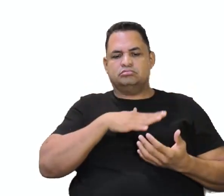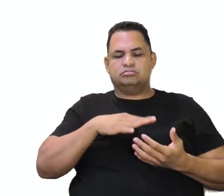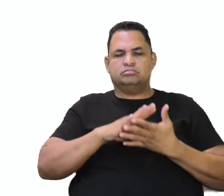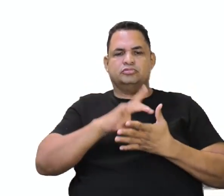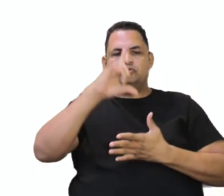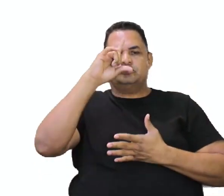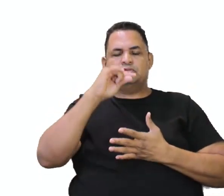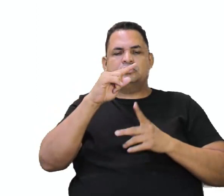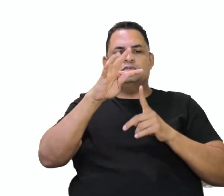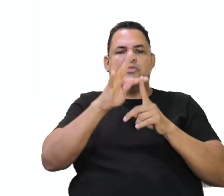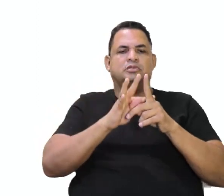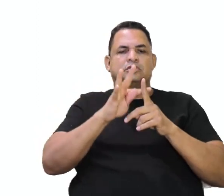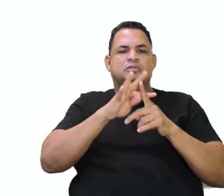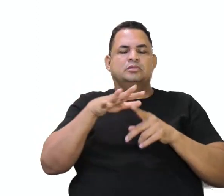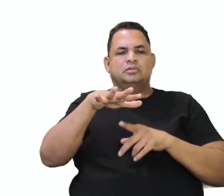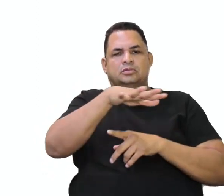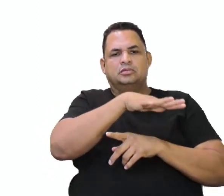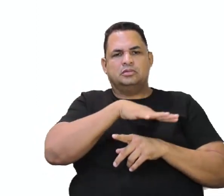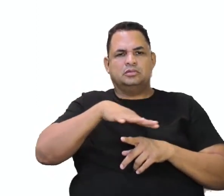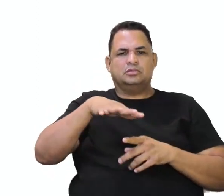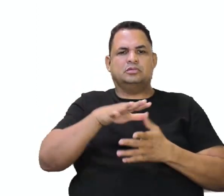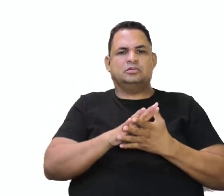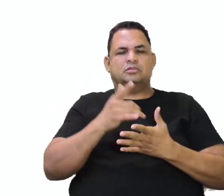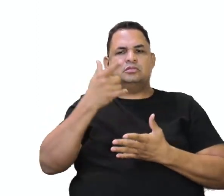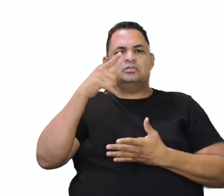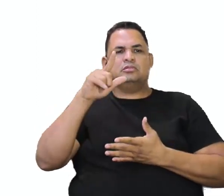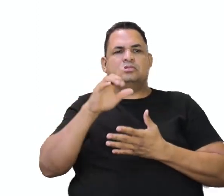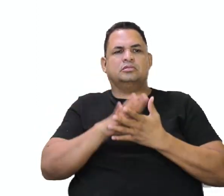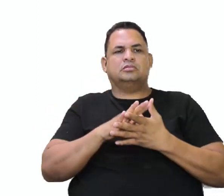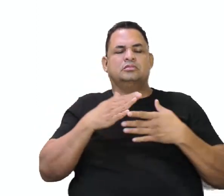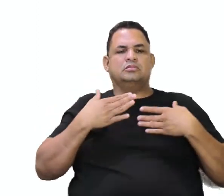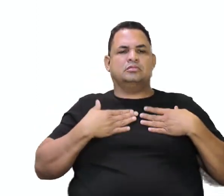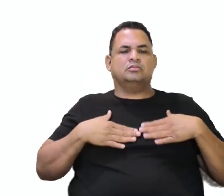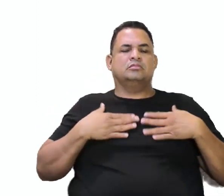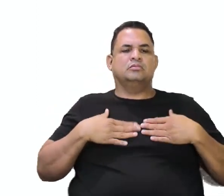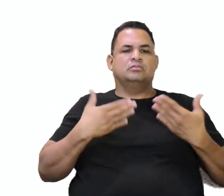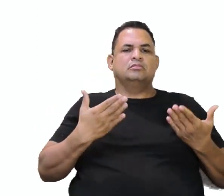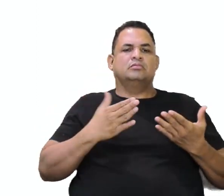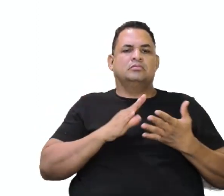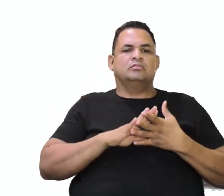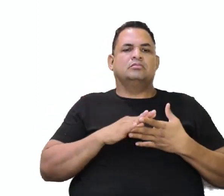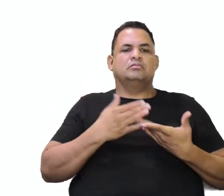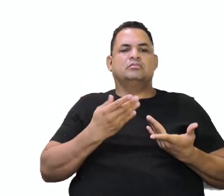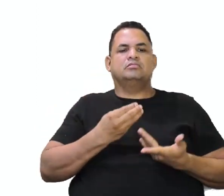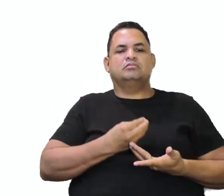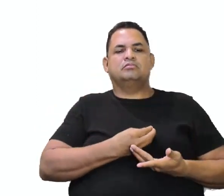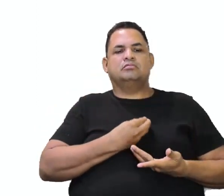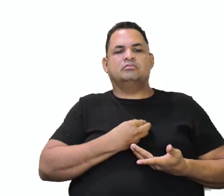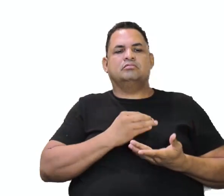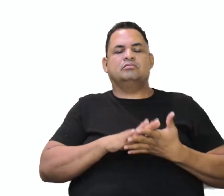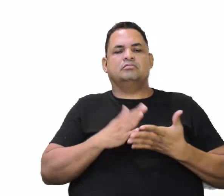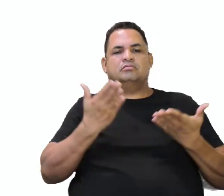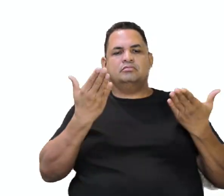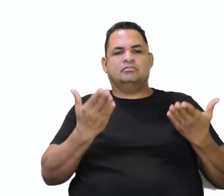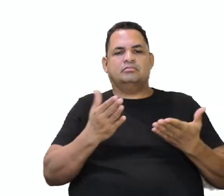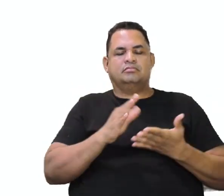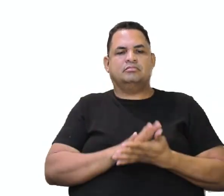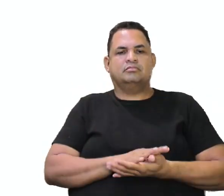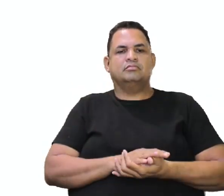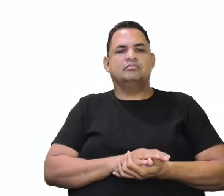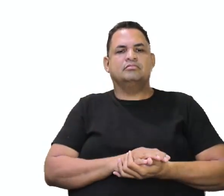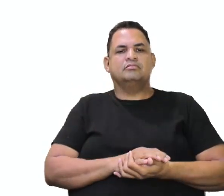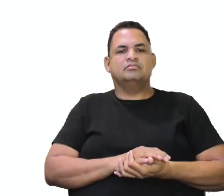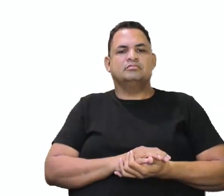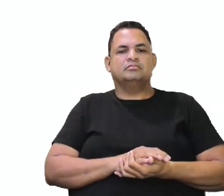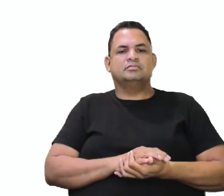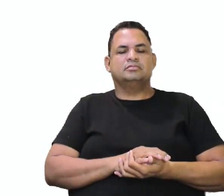da temperatura nesse ambiente. E aí a gente consegue tranquilamente desfrutar das delícias desse clima provocado por